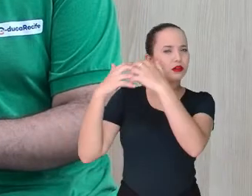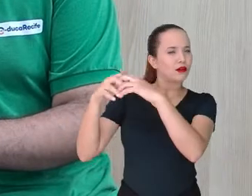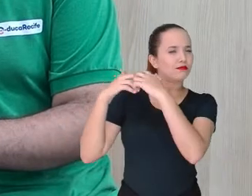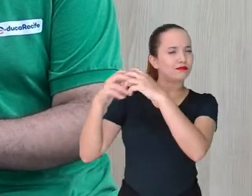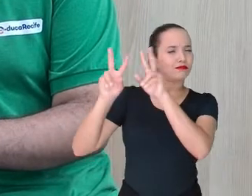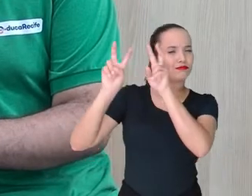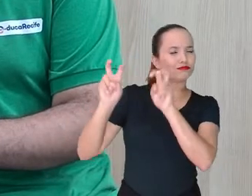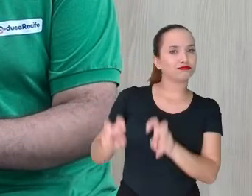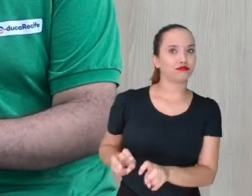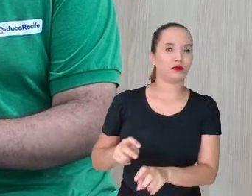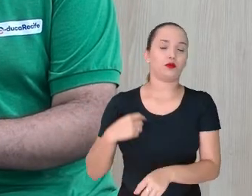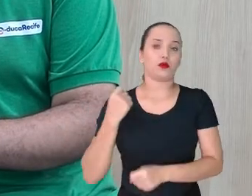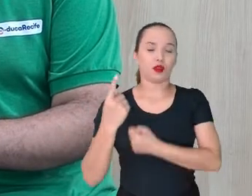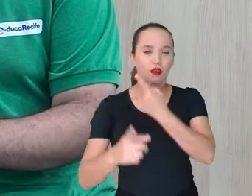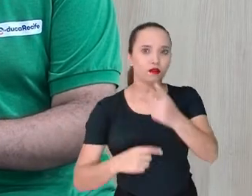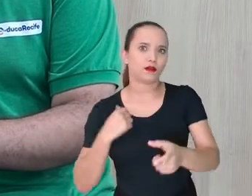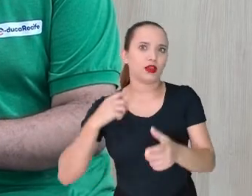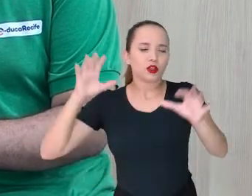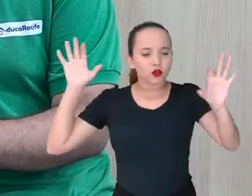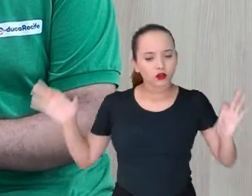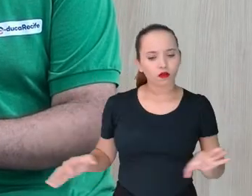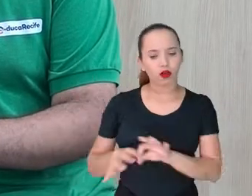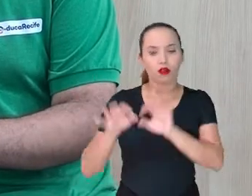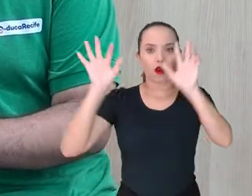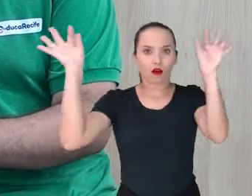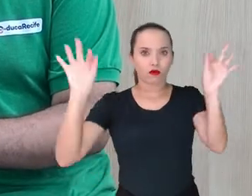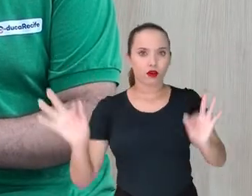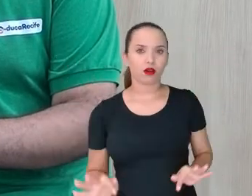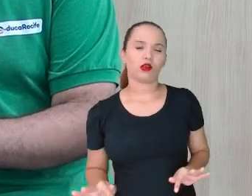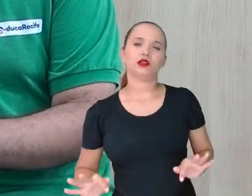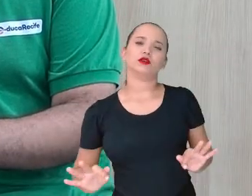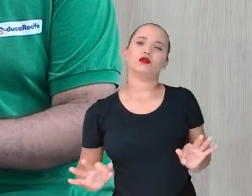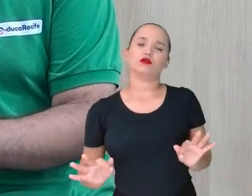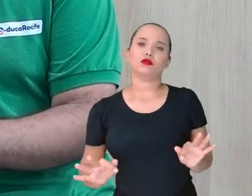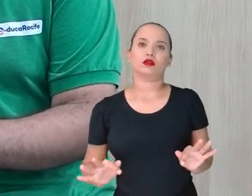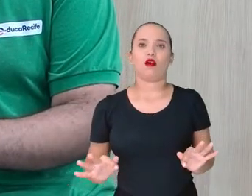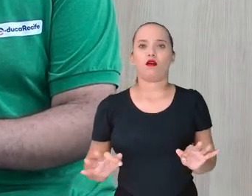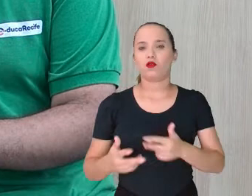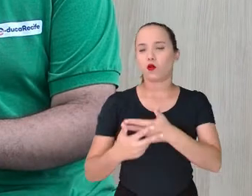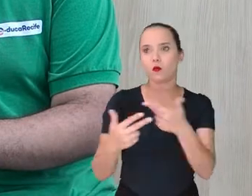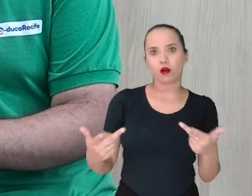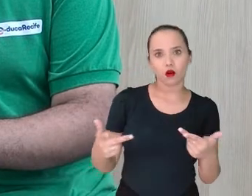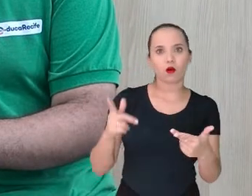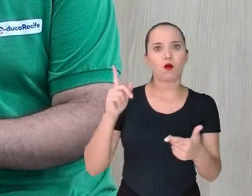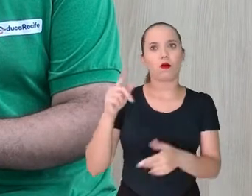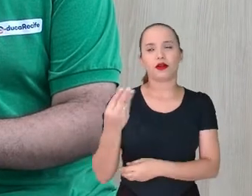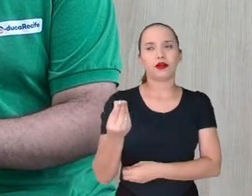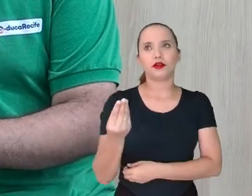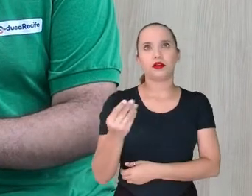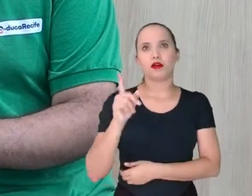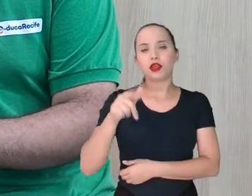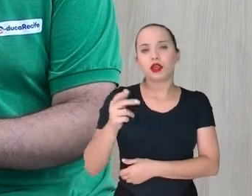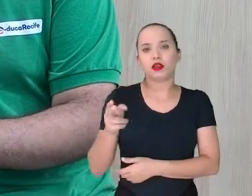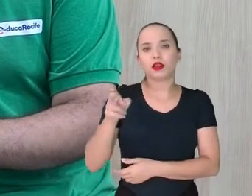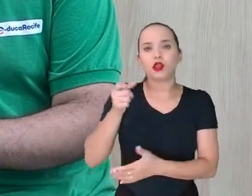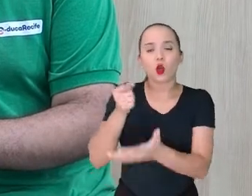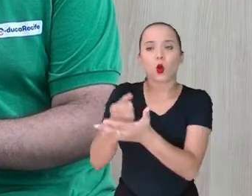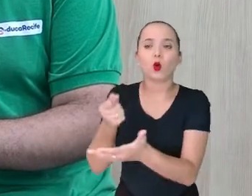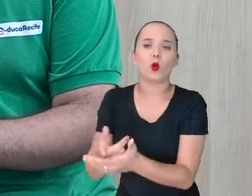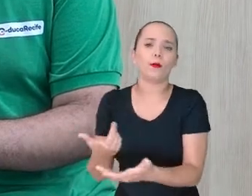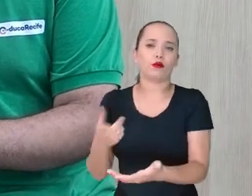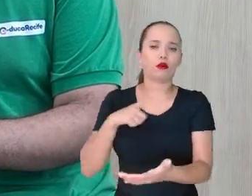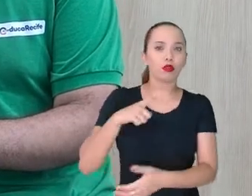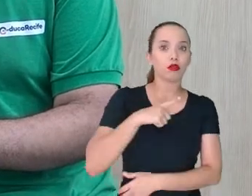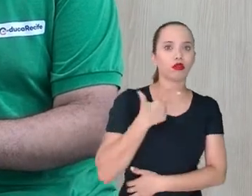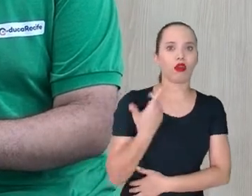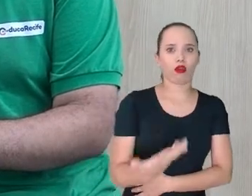vezes a gente liga a questão da felicidade, né, com algo de consumo, né, de